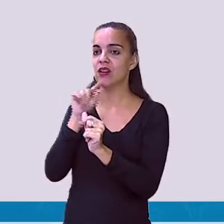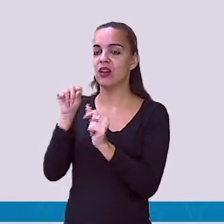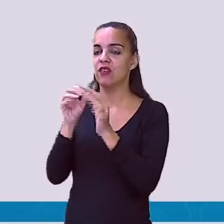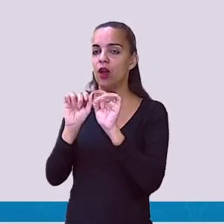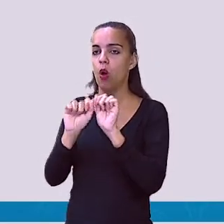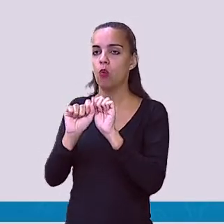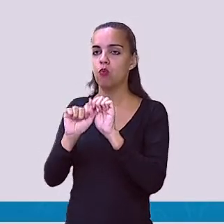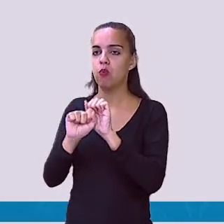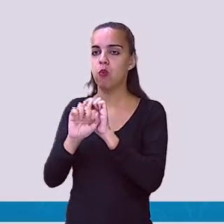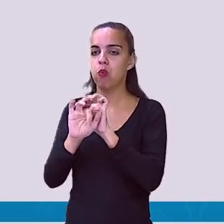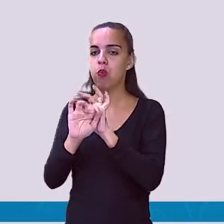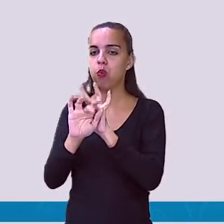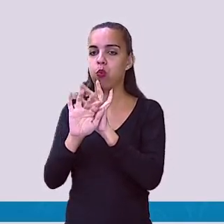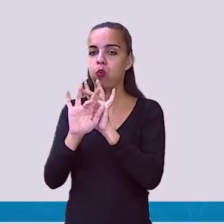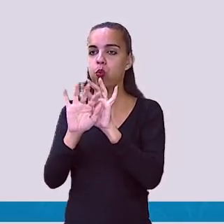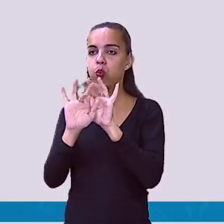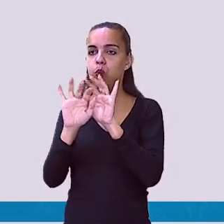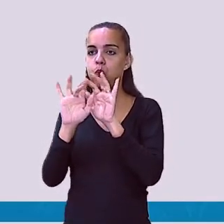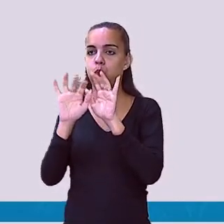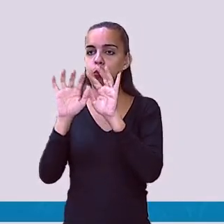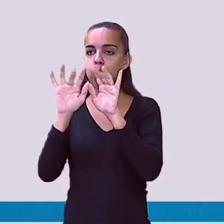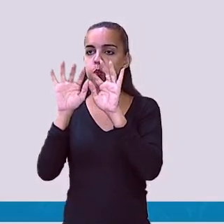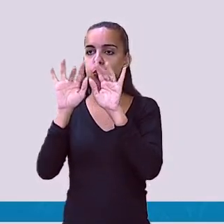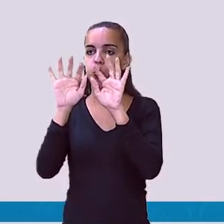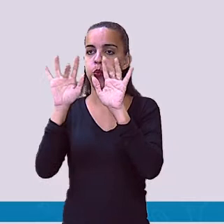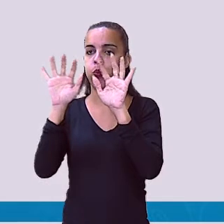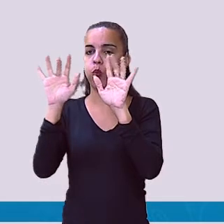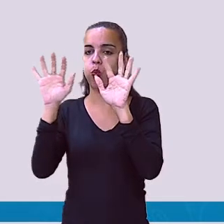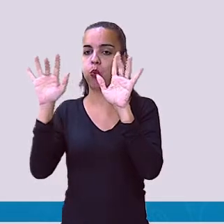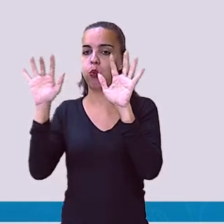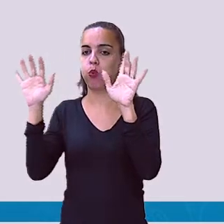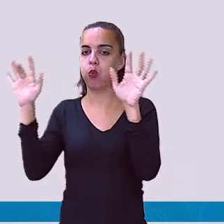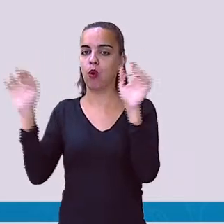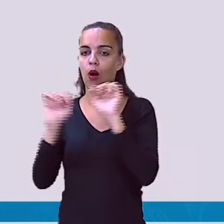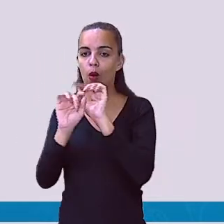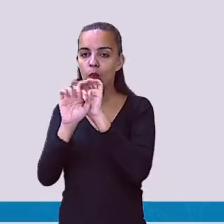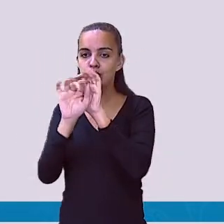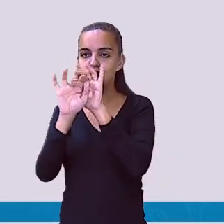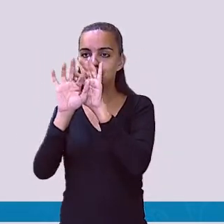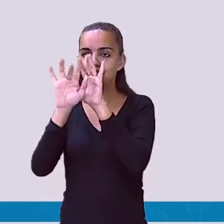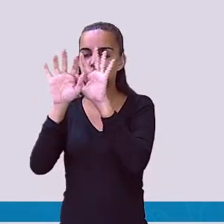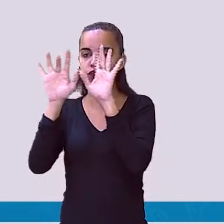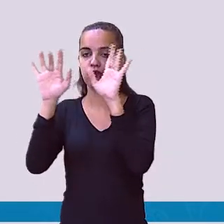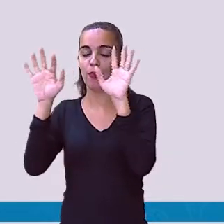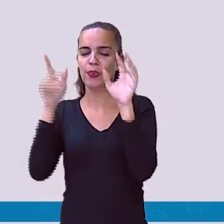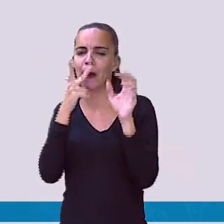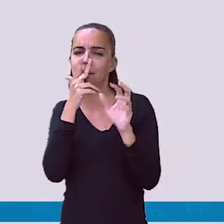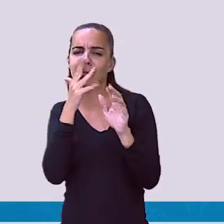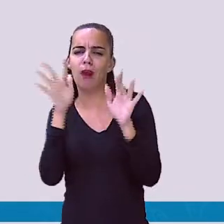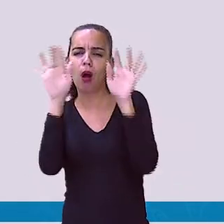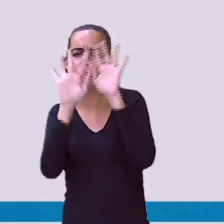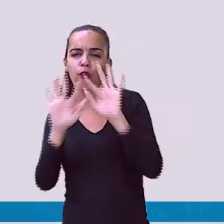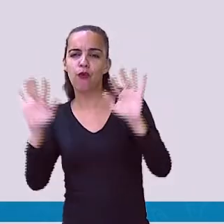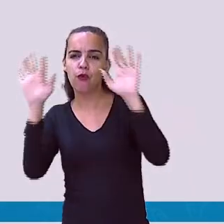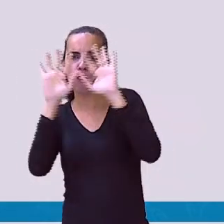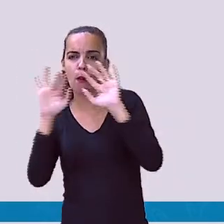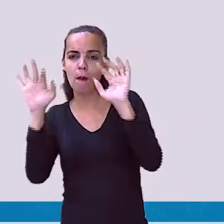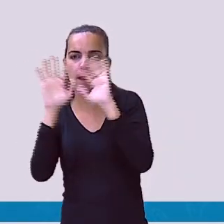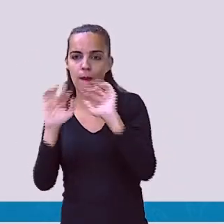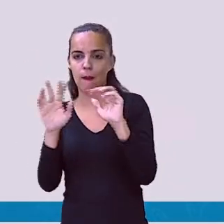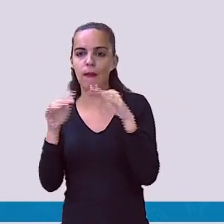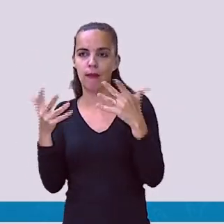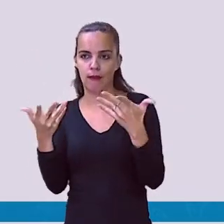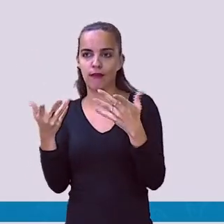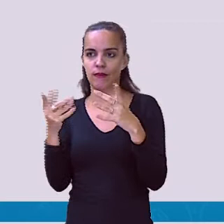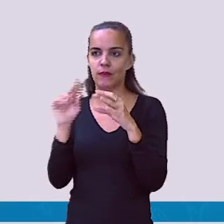líquida, ela vai passar ao estado gasoso. Ponto. Volta aqui, vamos terminar de compreender